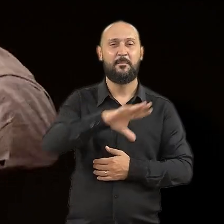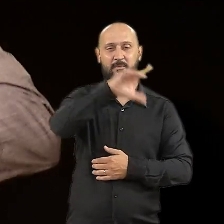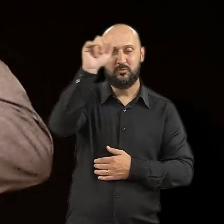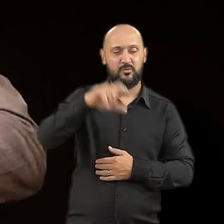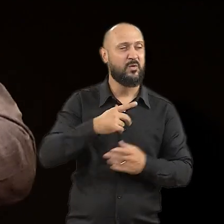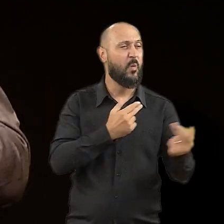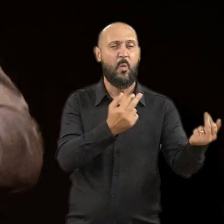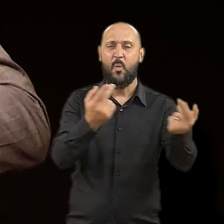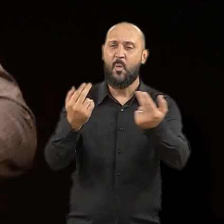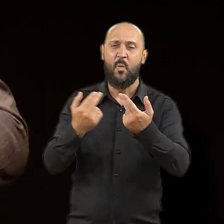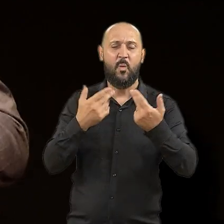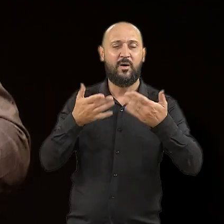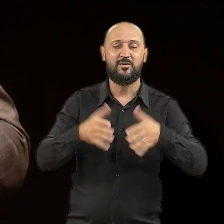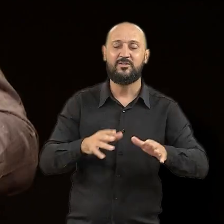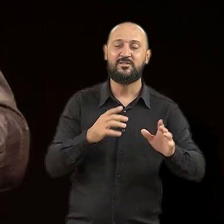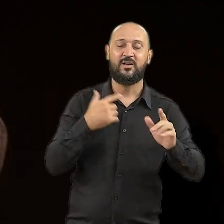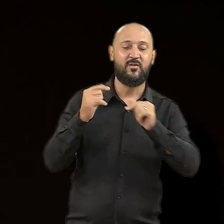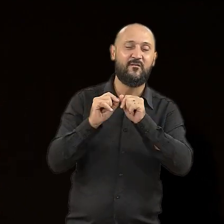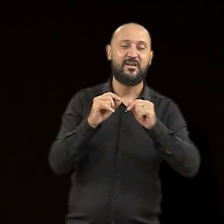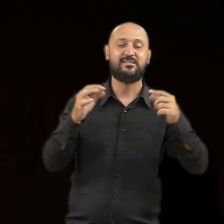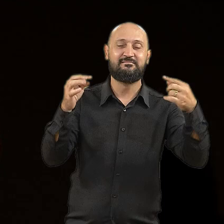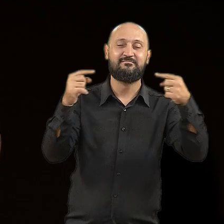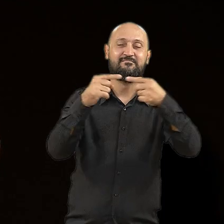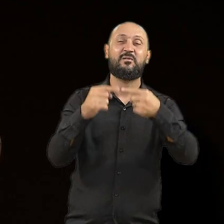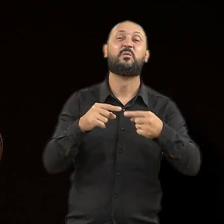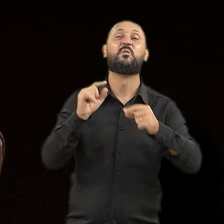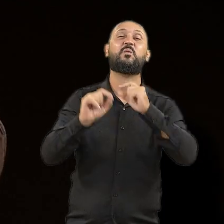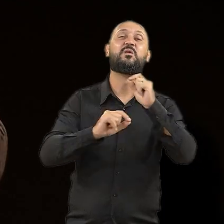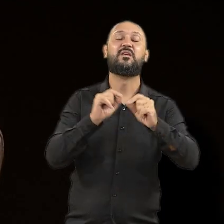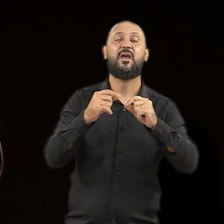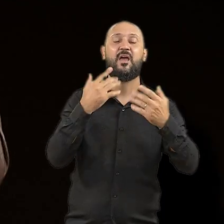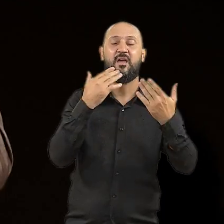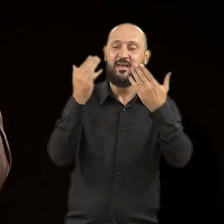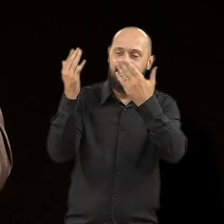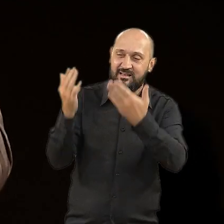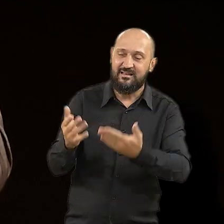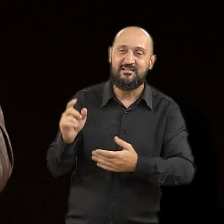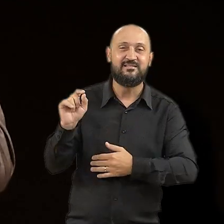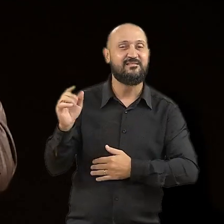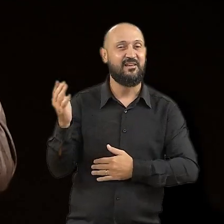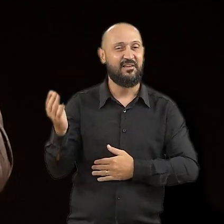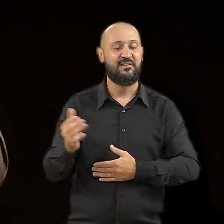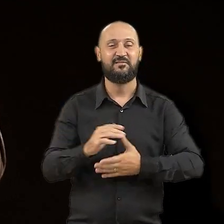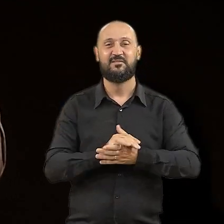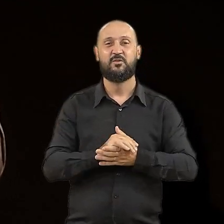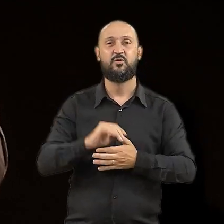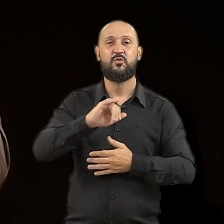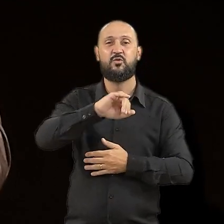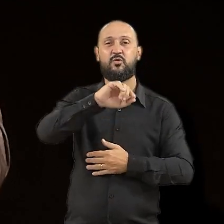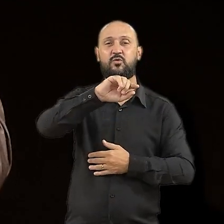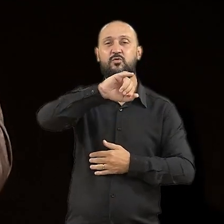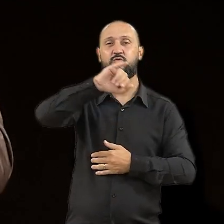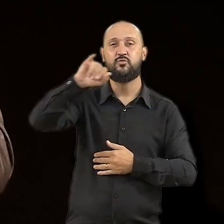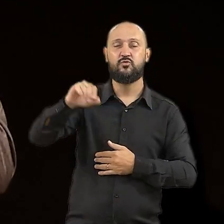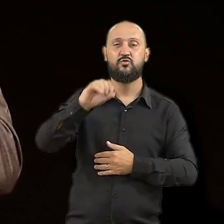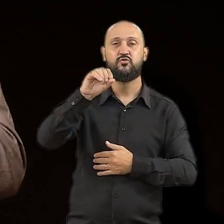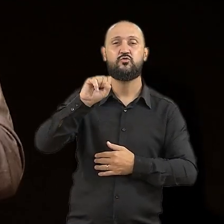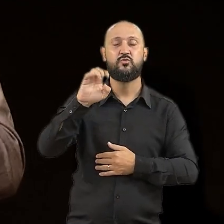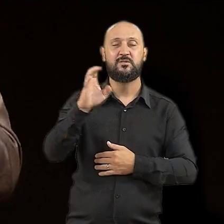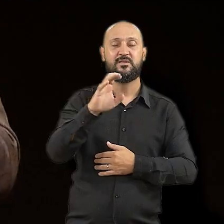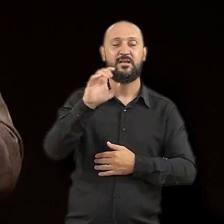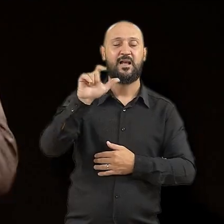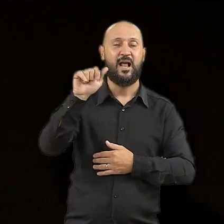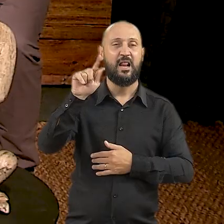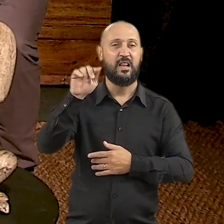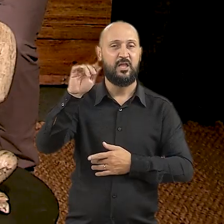sul-mato-grossense do que qualquer um. Já estou rimando aqui porque eu estou com quem? Com quem essa peça? José Eduardo